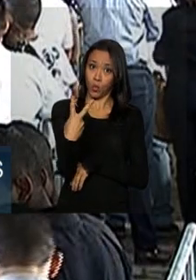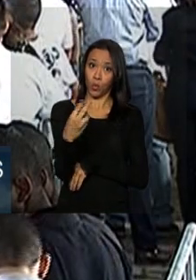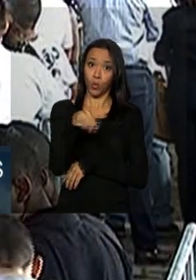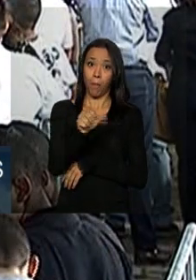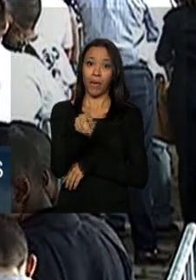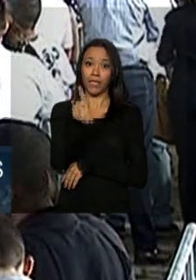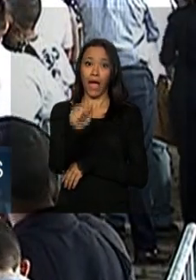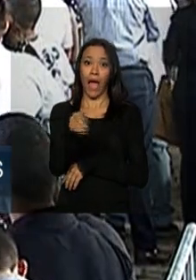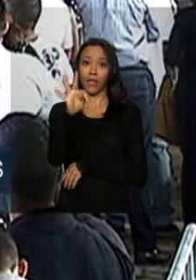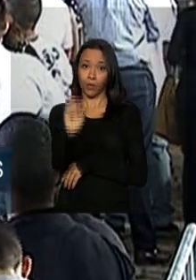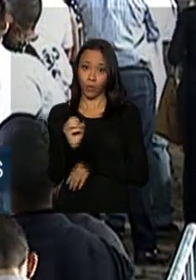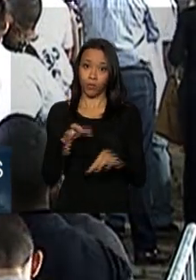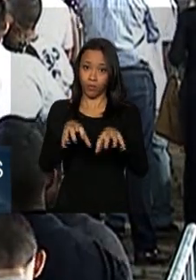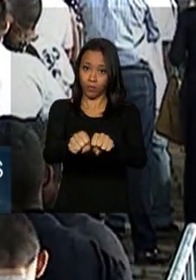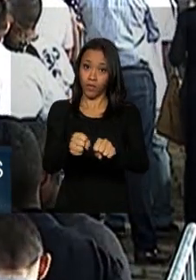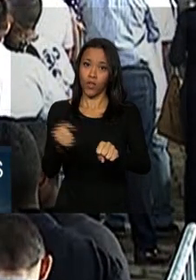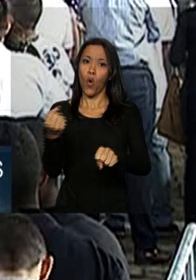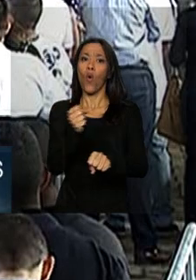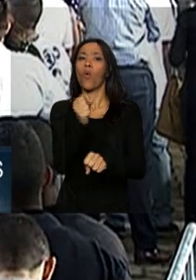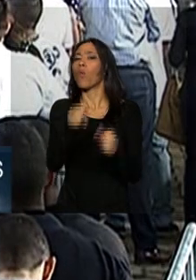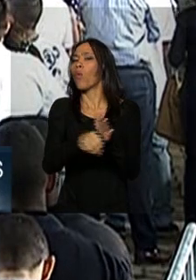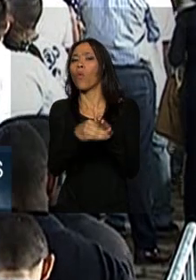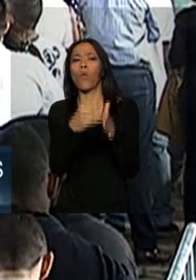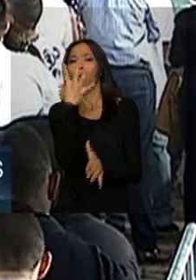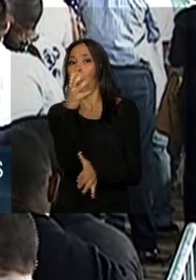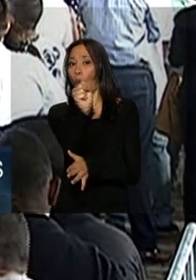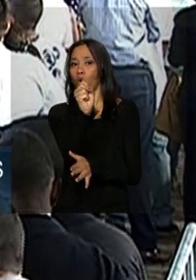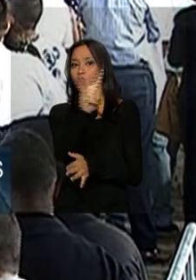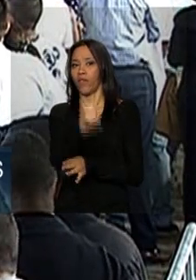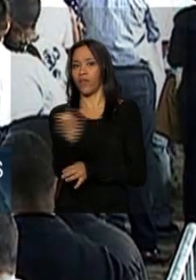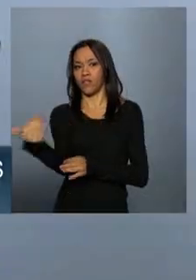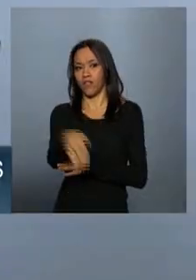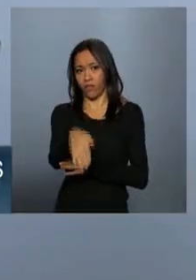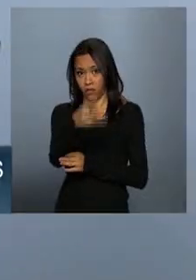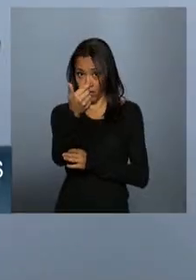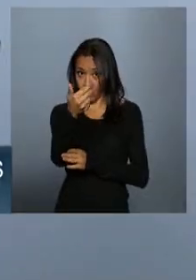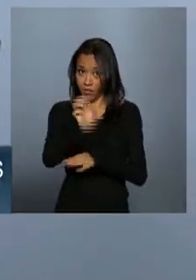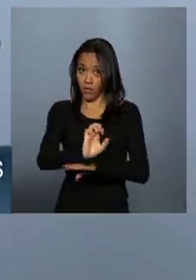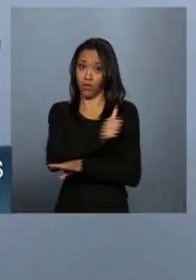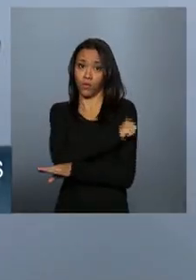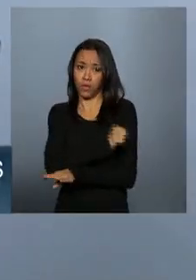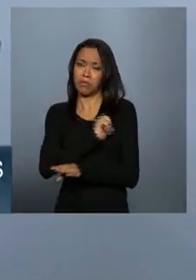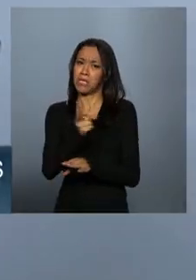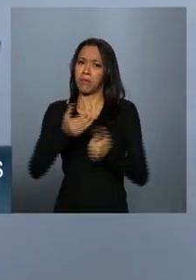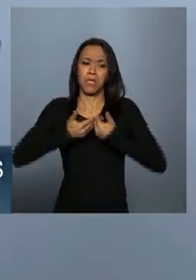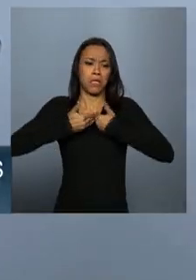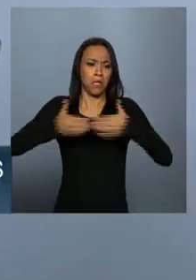a senhora já veio aqui mais de 8 vezes, sempre inaugurando obras e